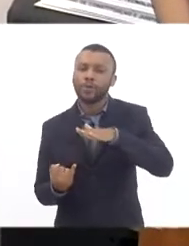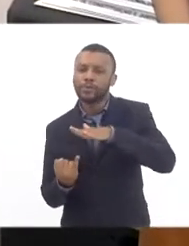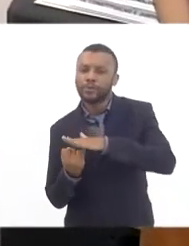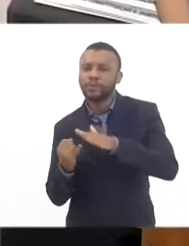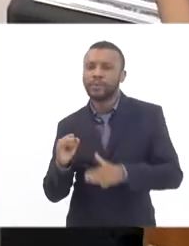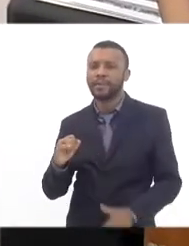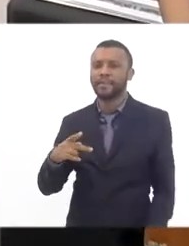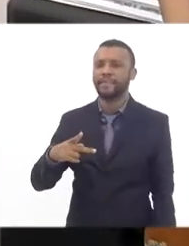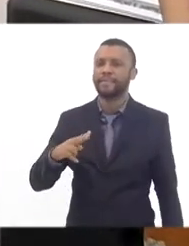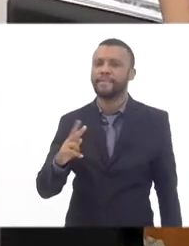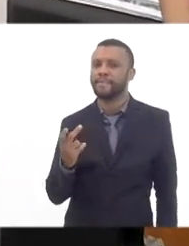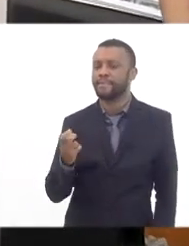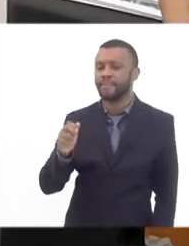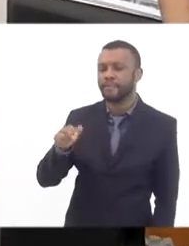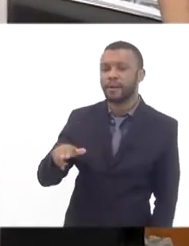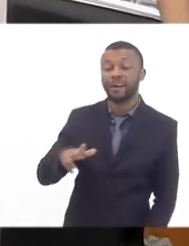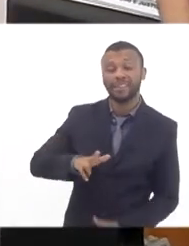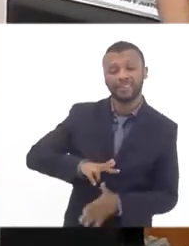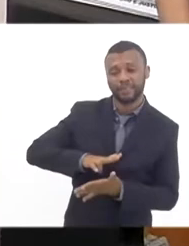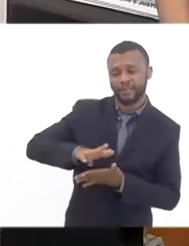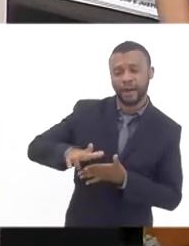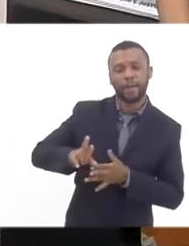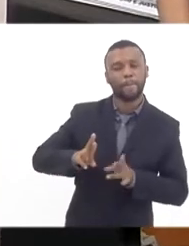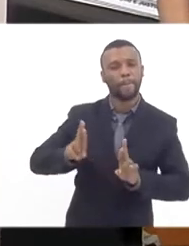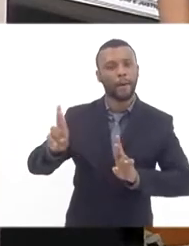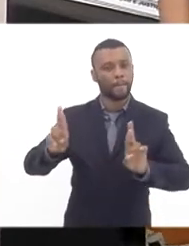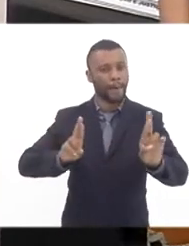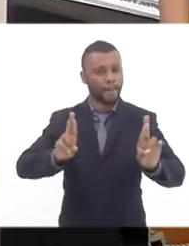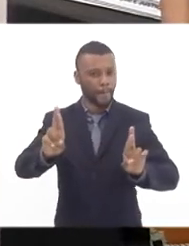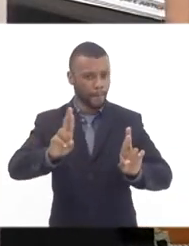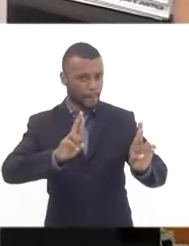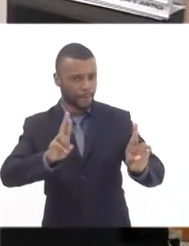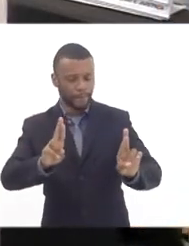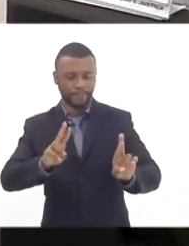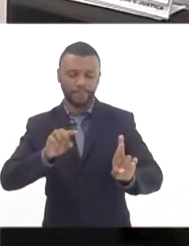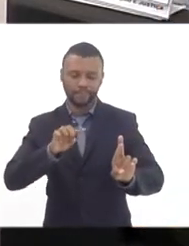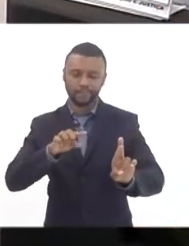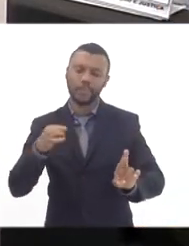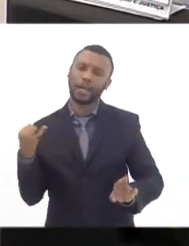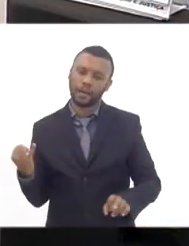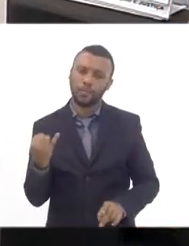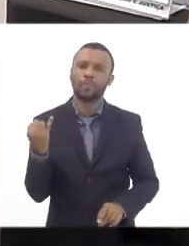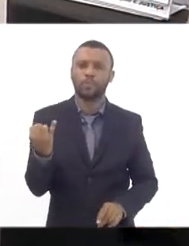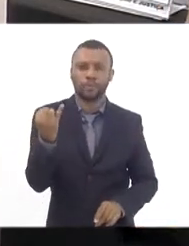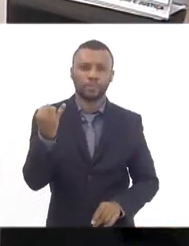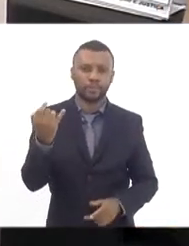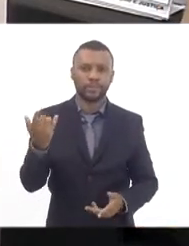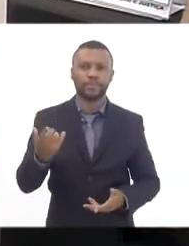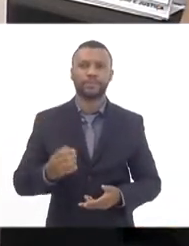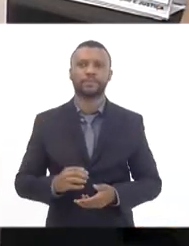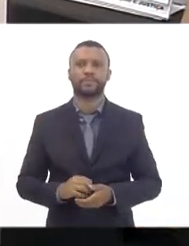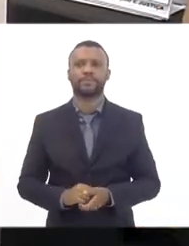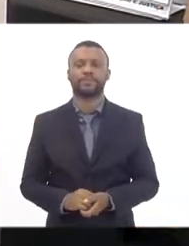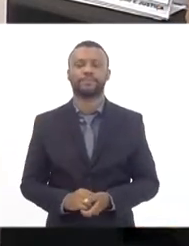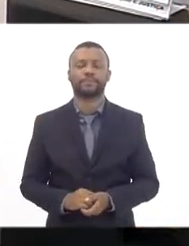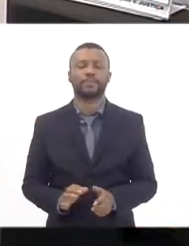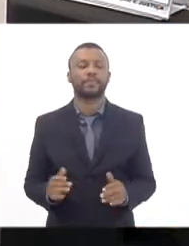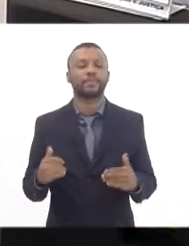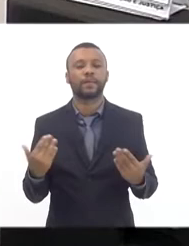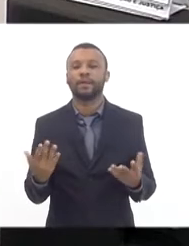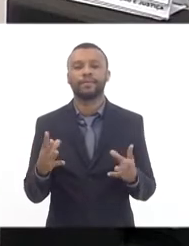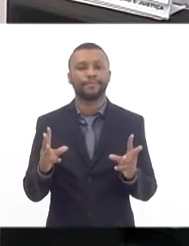as representações aqui. Representação é algo muito importante, né? Bem, o